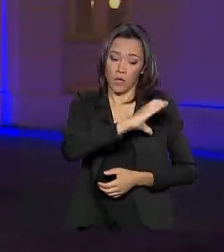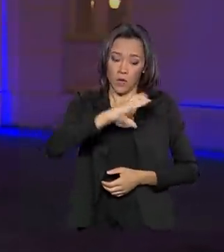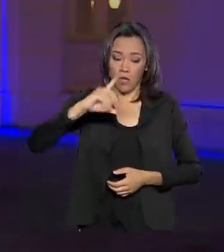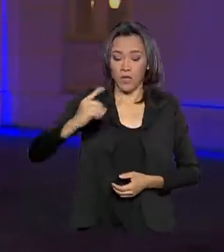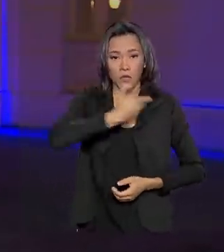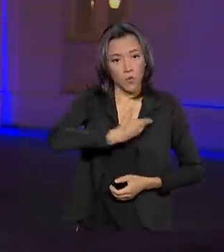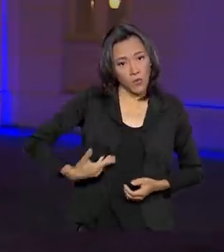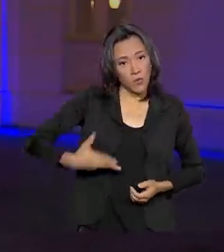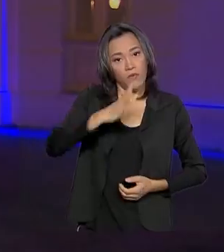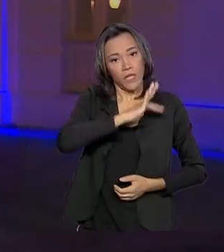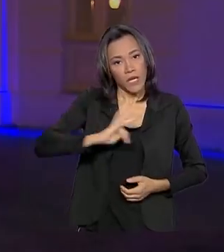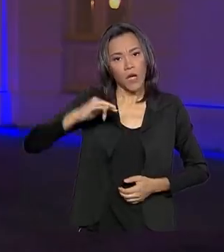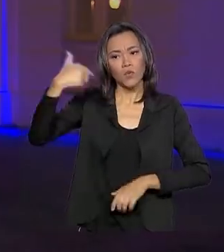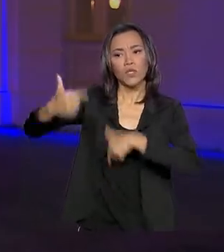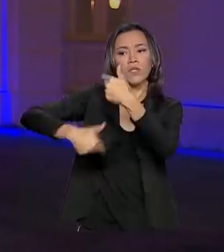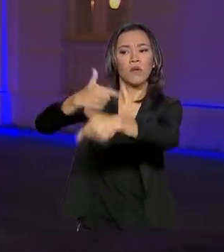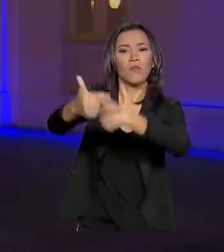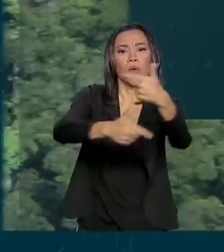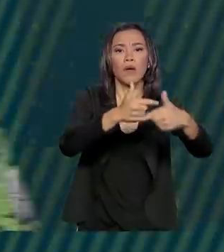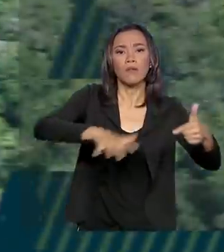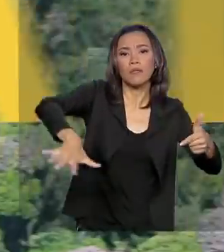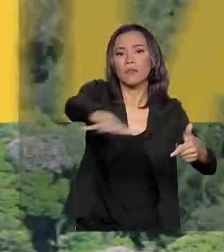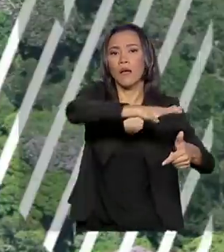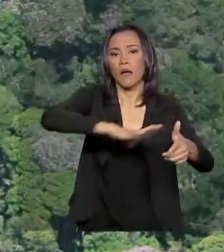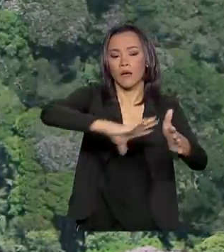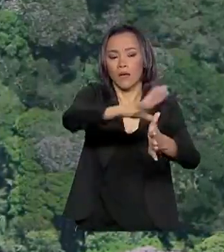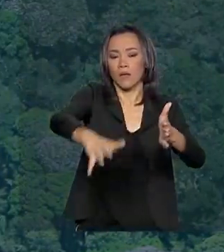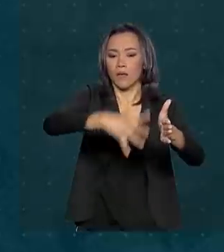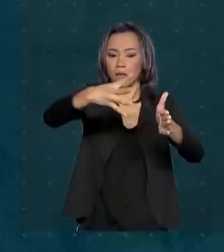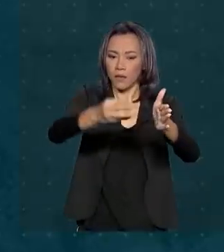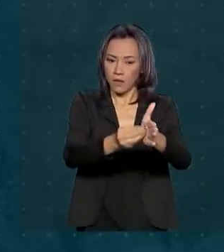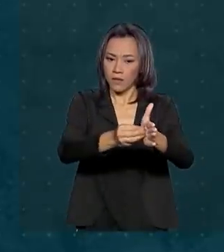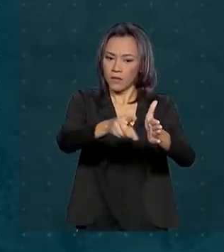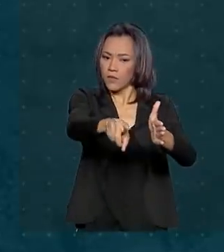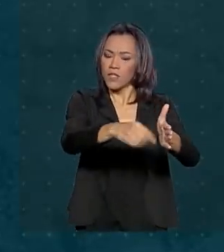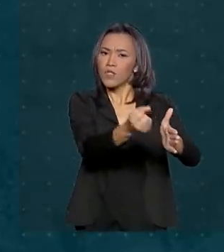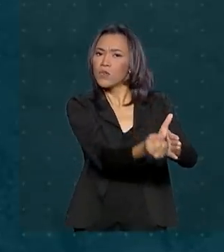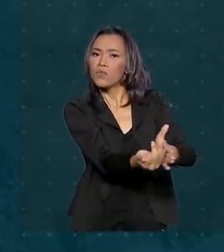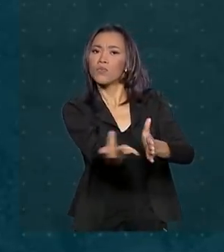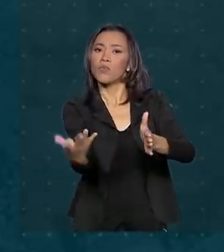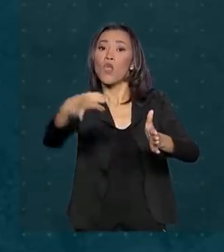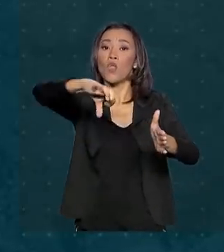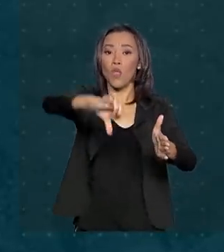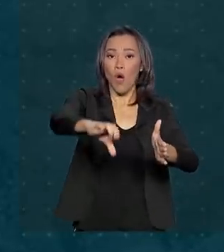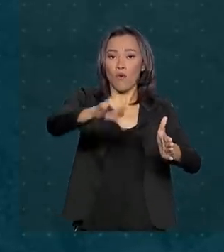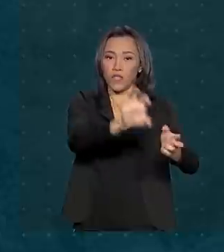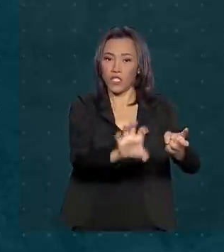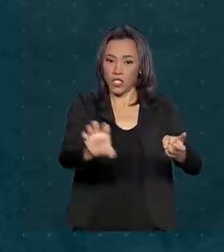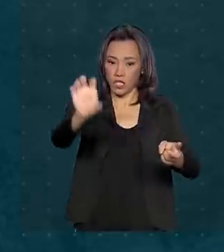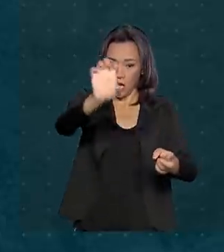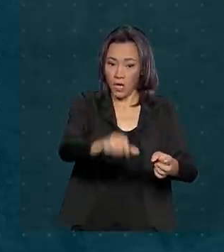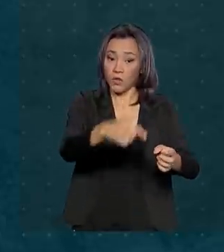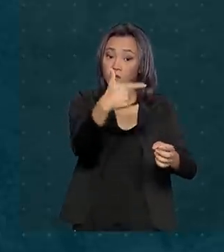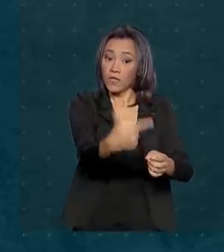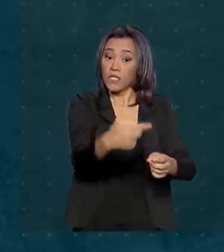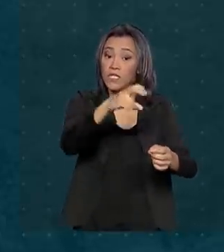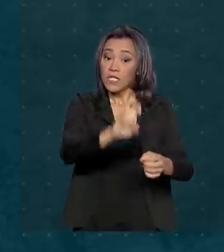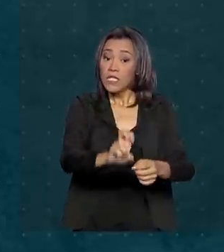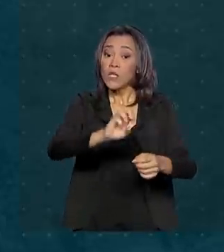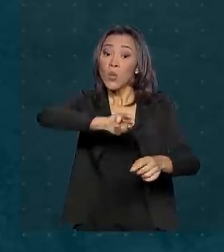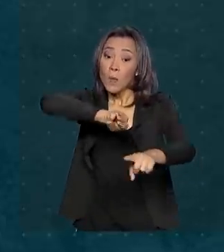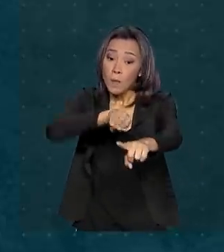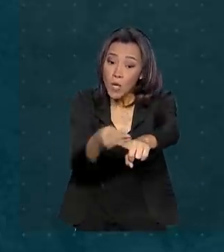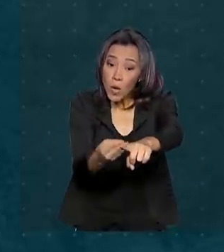nas ações da Amazônia A Amazônia Legal é formada por nove estados. 25 milhões de pessoas